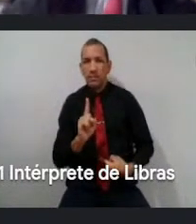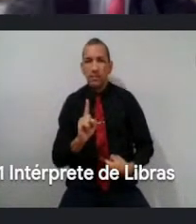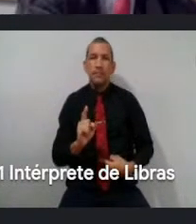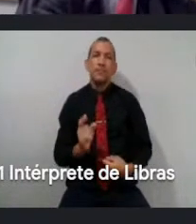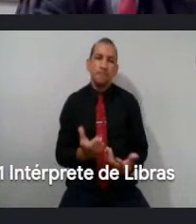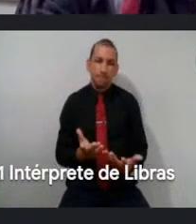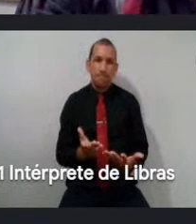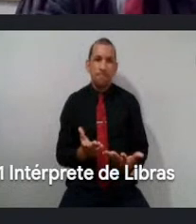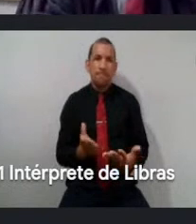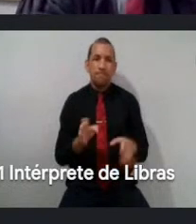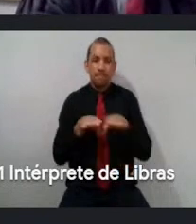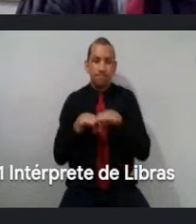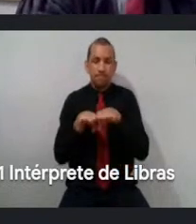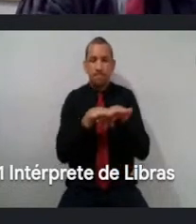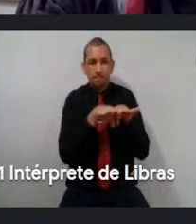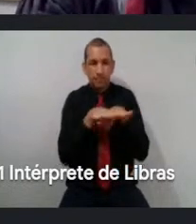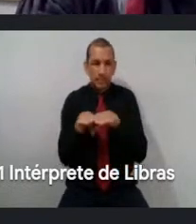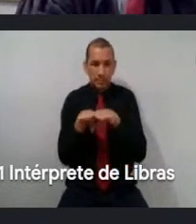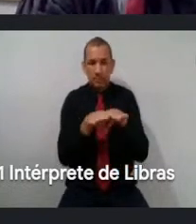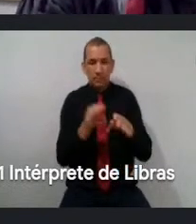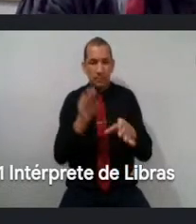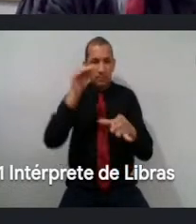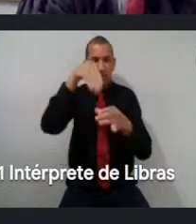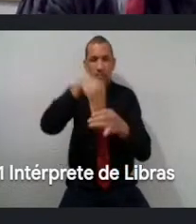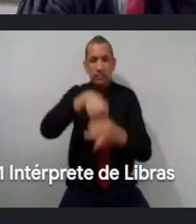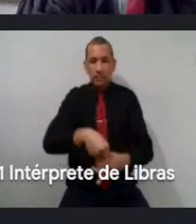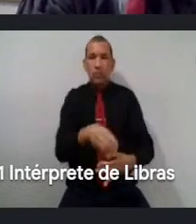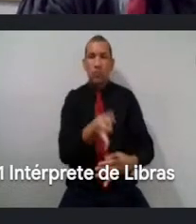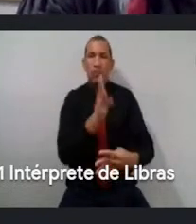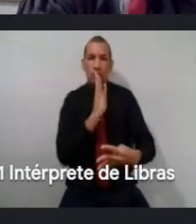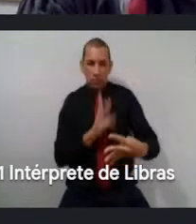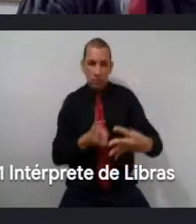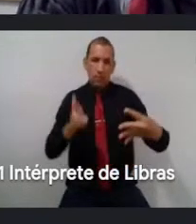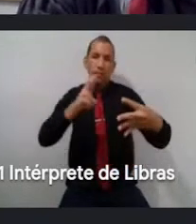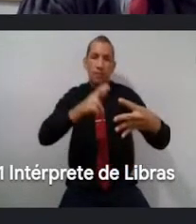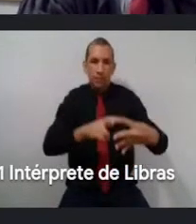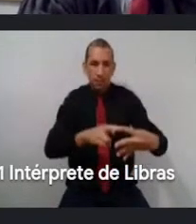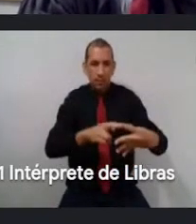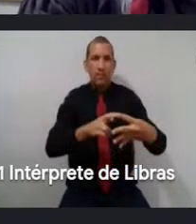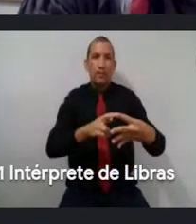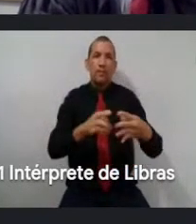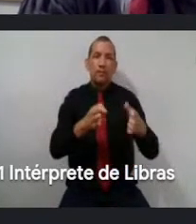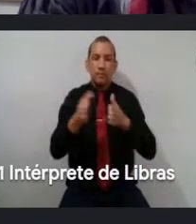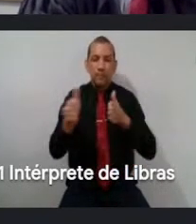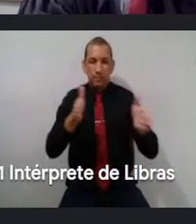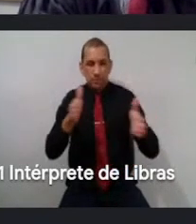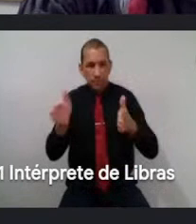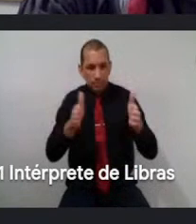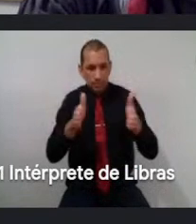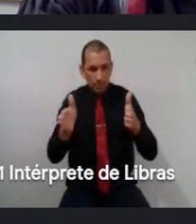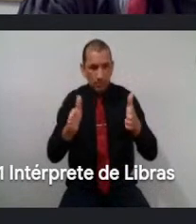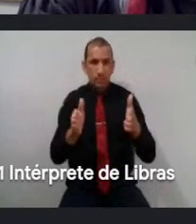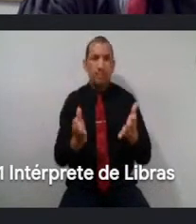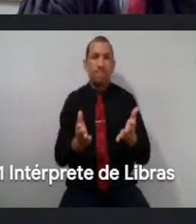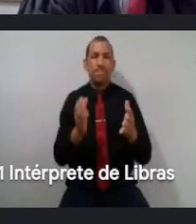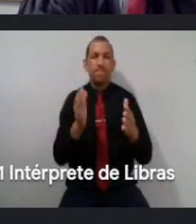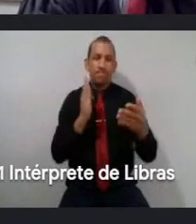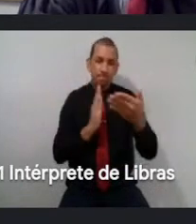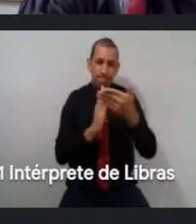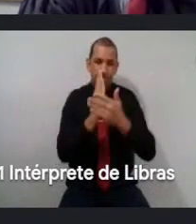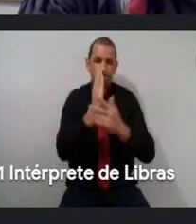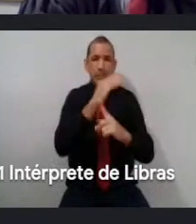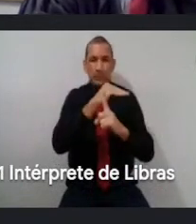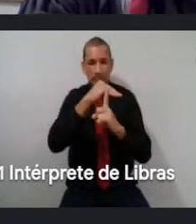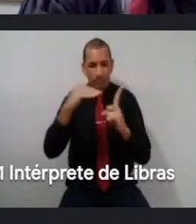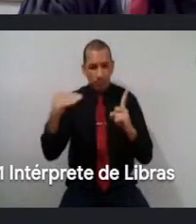Ah não então pronome da né a curte volta pelo conhecimento do recurso próprio tempestivo no metro da parcial